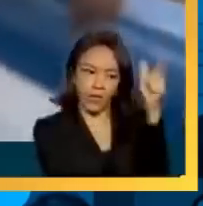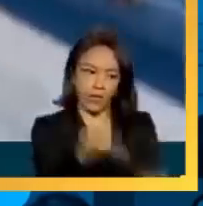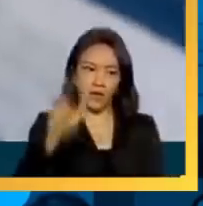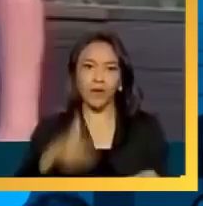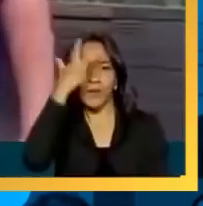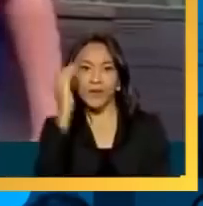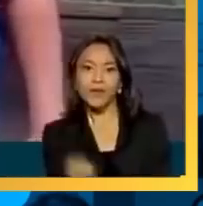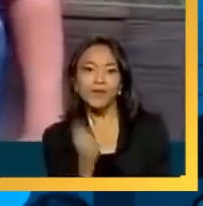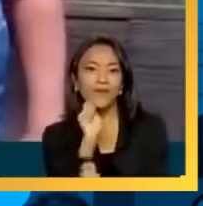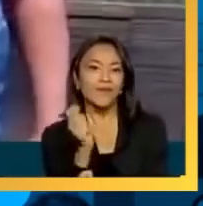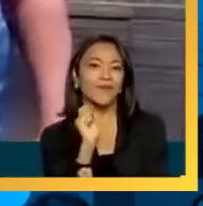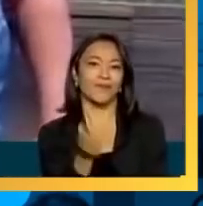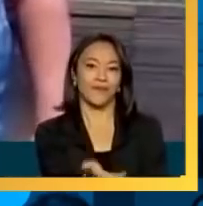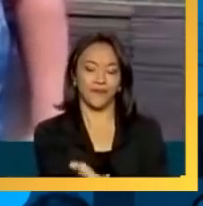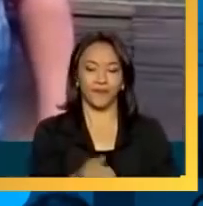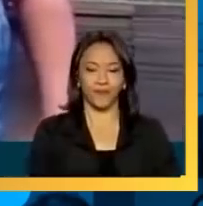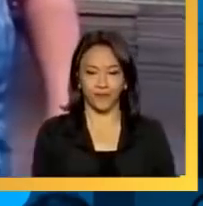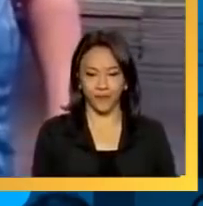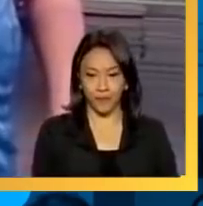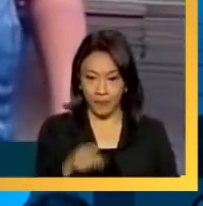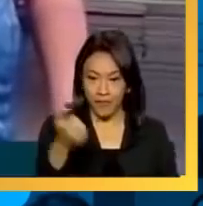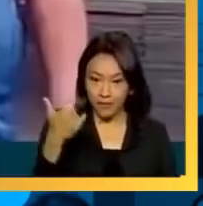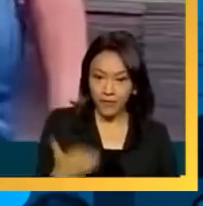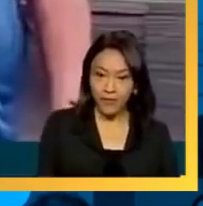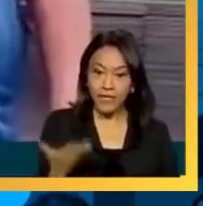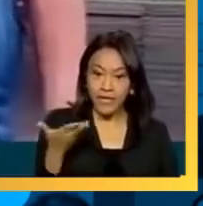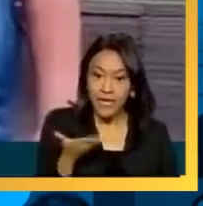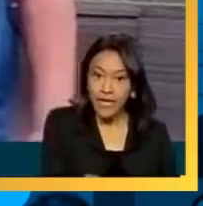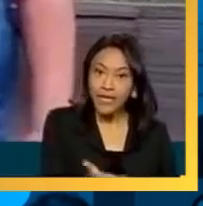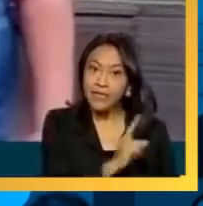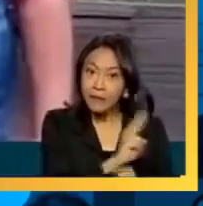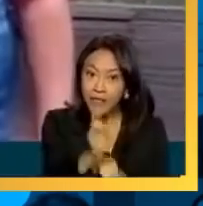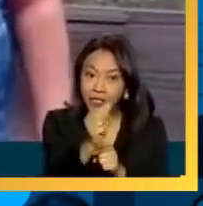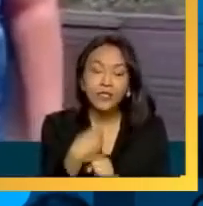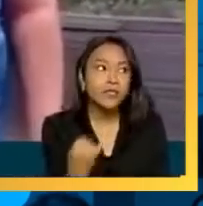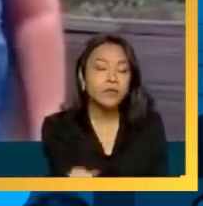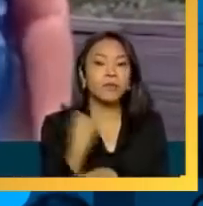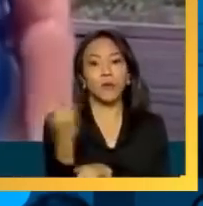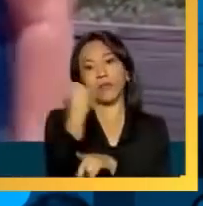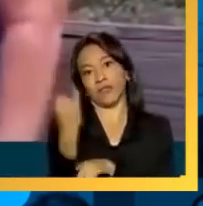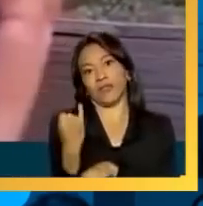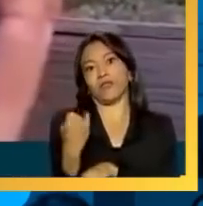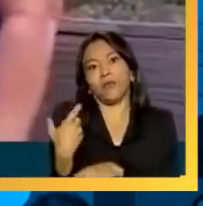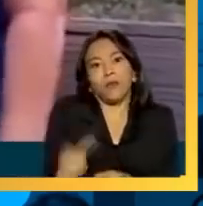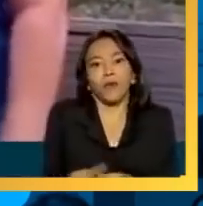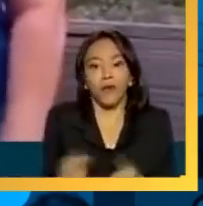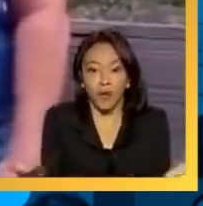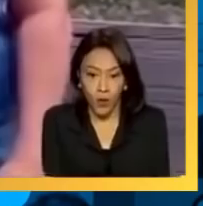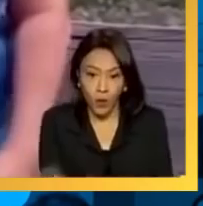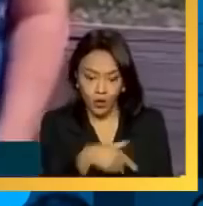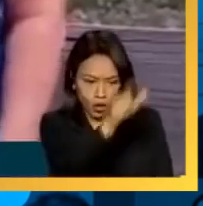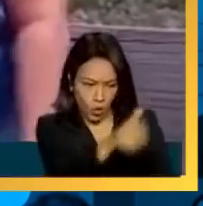artesanais. Desse crédito para pescador artesanal é muito importante, porque hoje uma rede